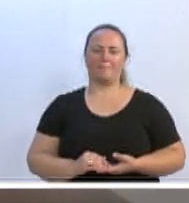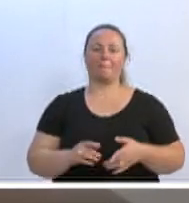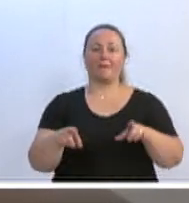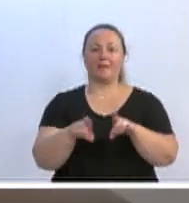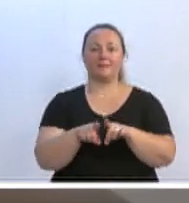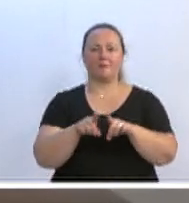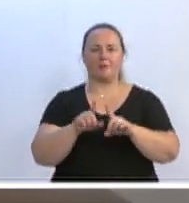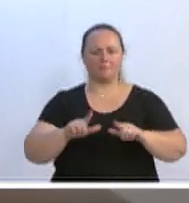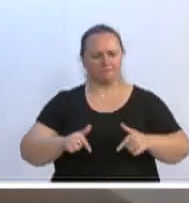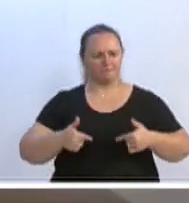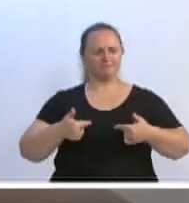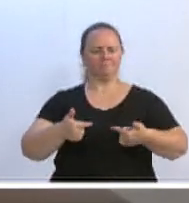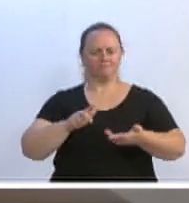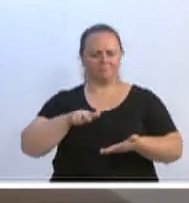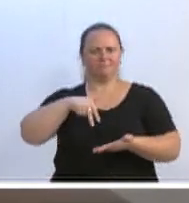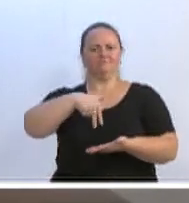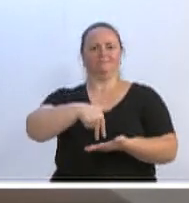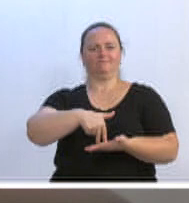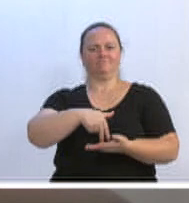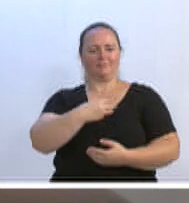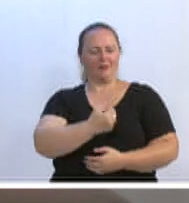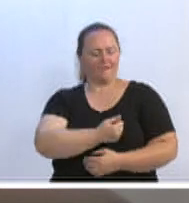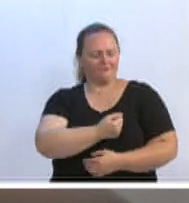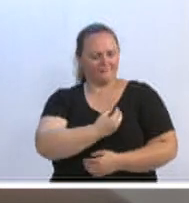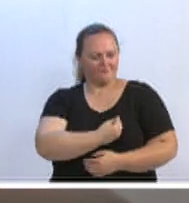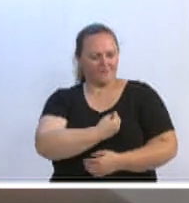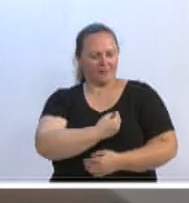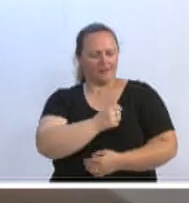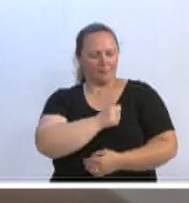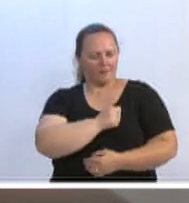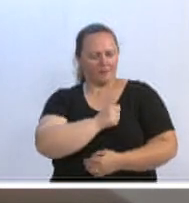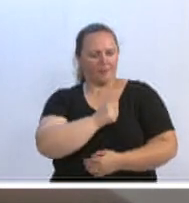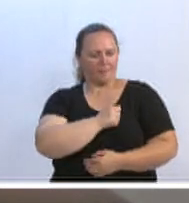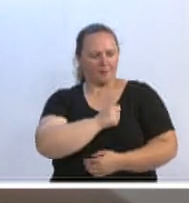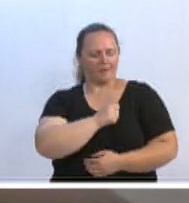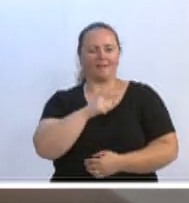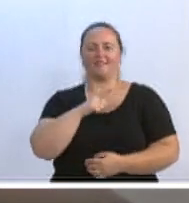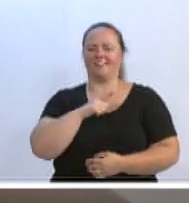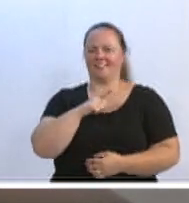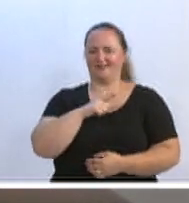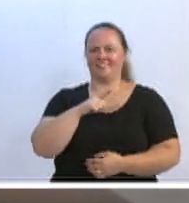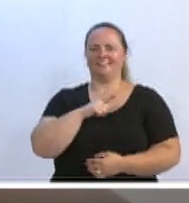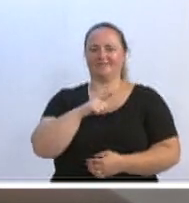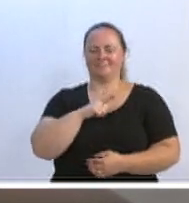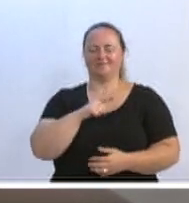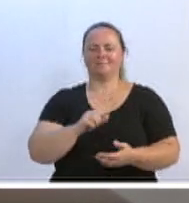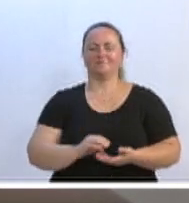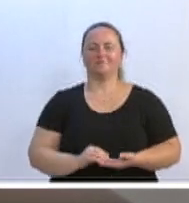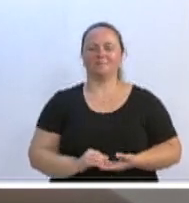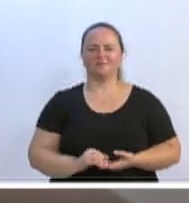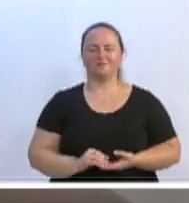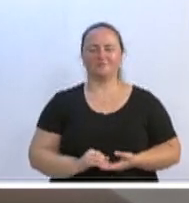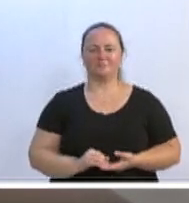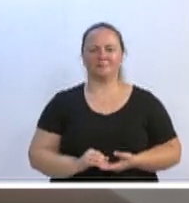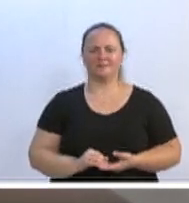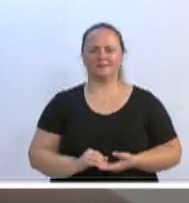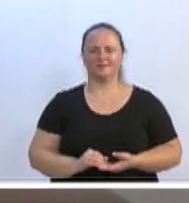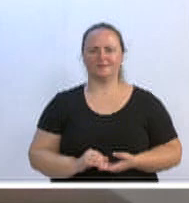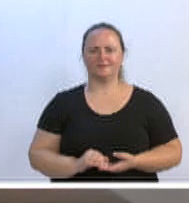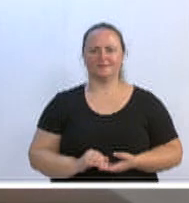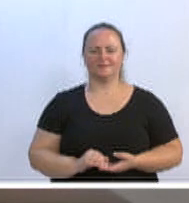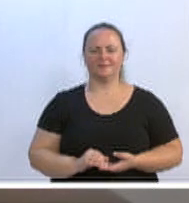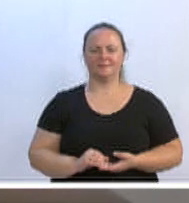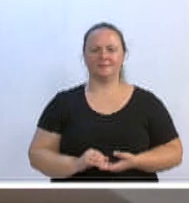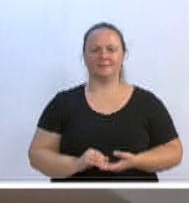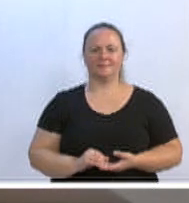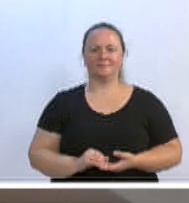reage, né? Ela tem sinais vitais na sua vida. Nós poderíamos também aqui